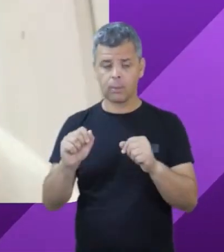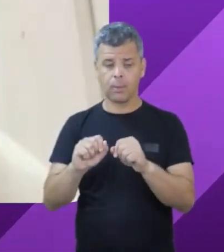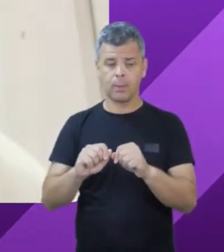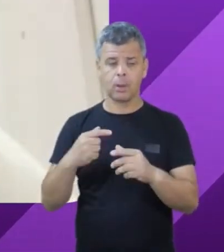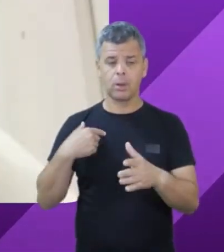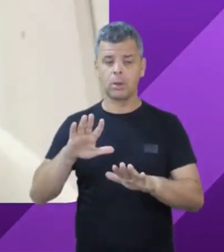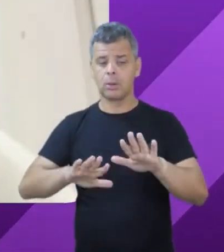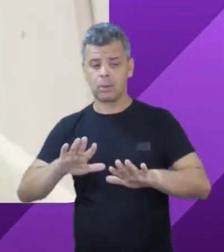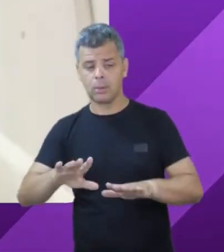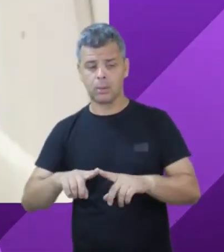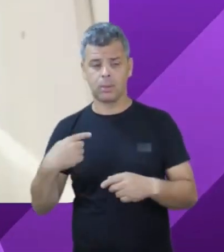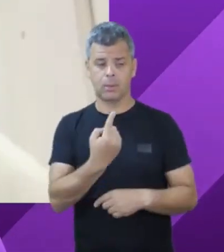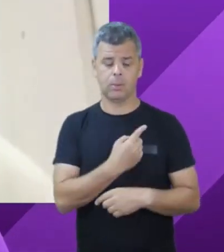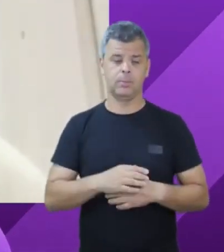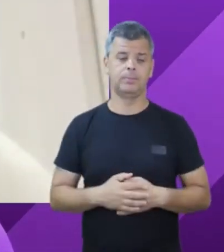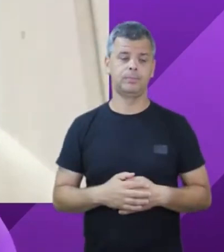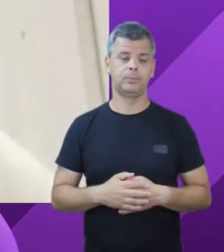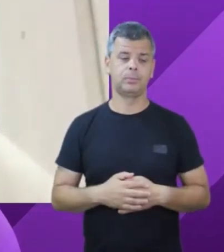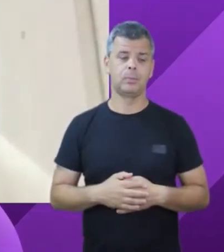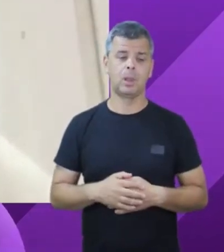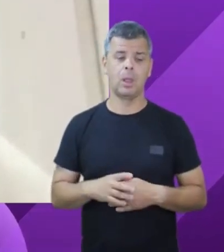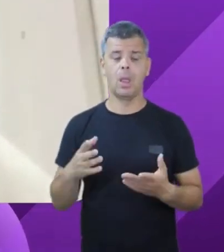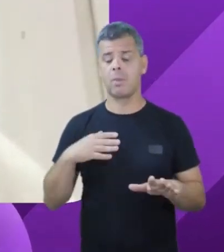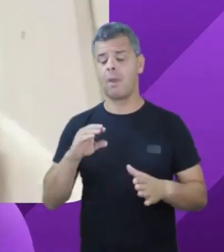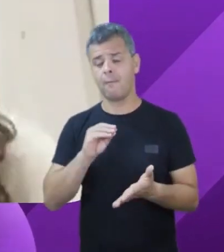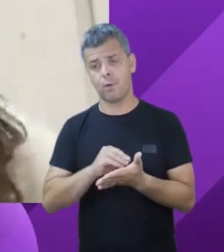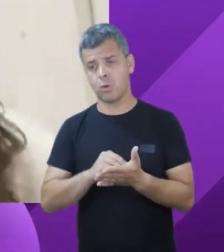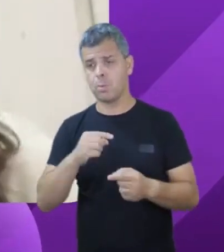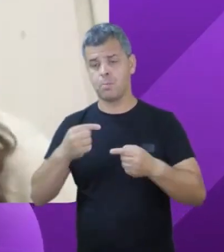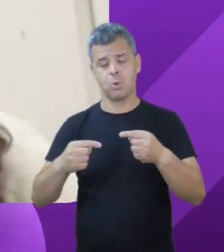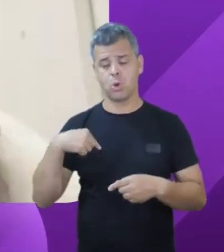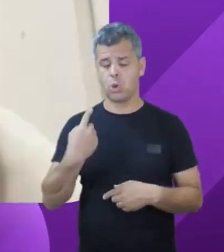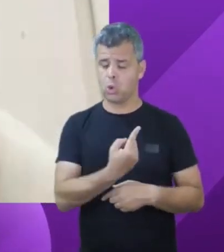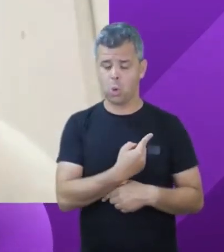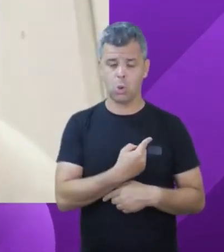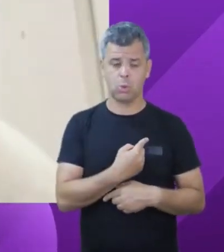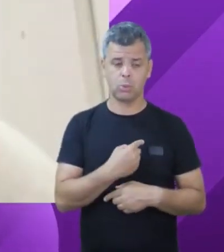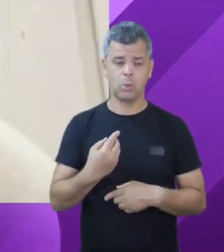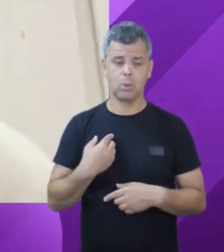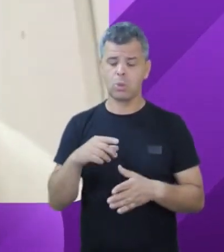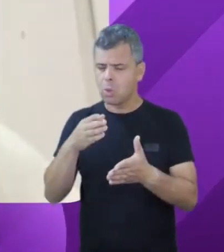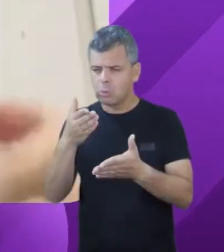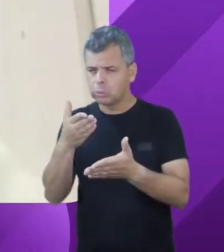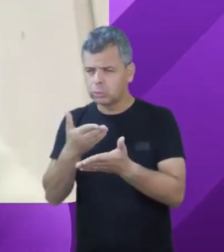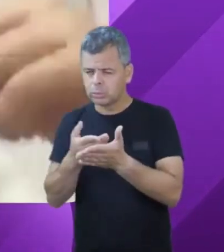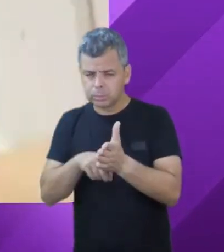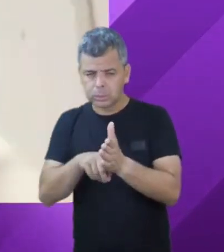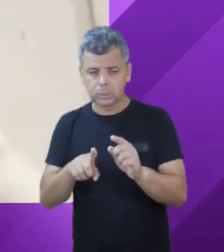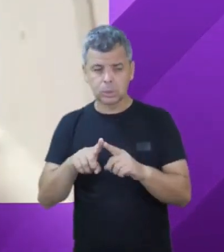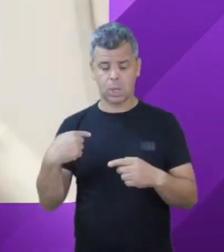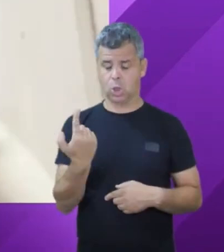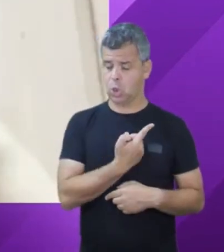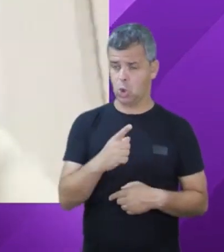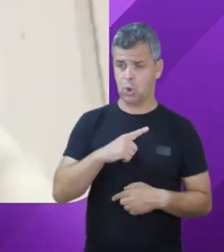com o PNAD 2022. E sem as políticas públicas, nós normalizaremos essas triplas jornadas de trabalho. E se a gente não